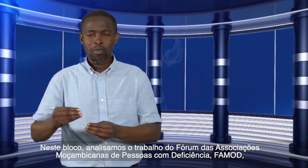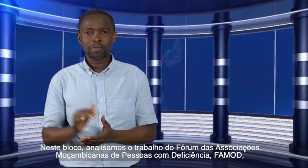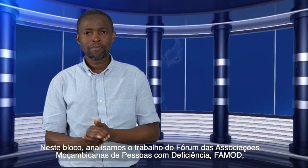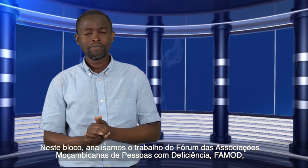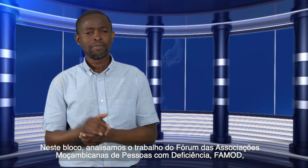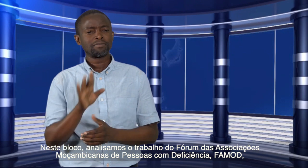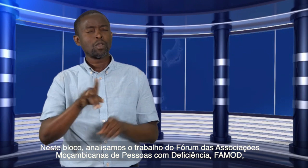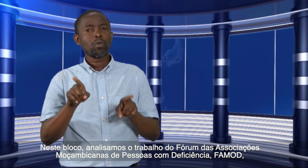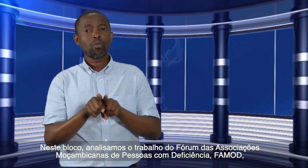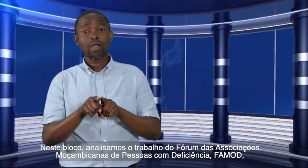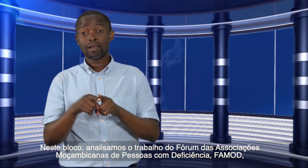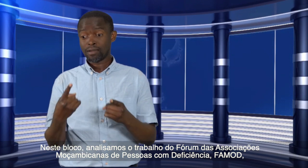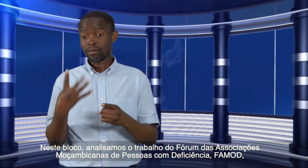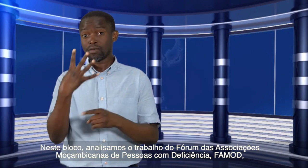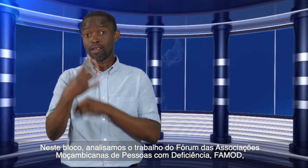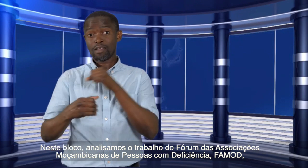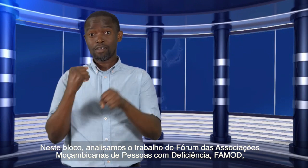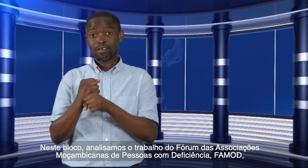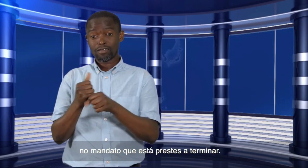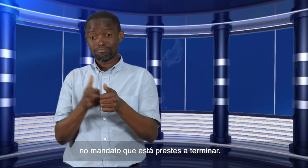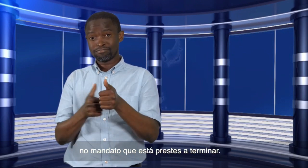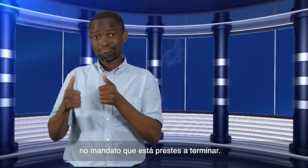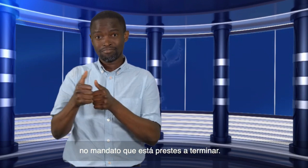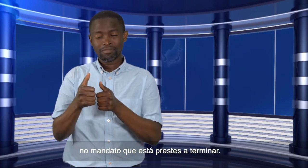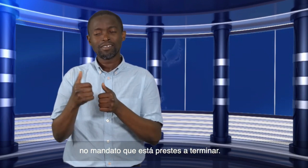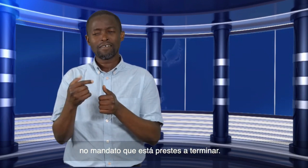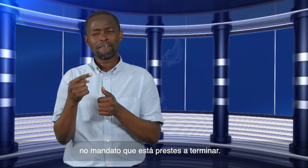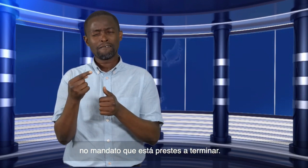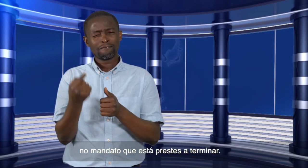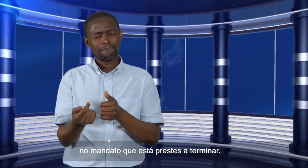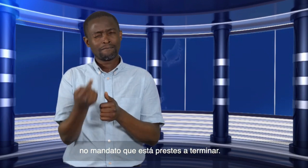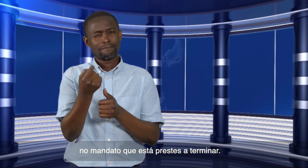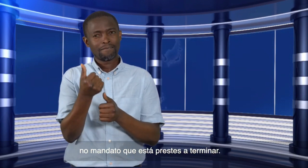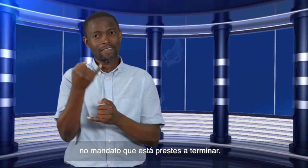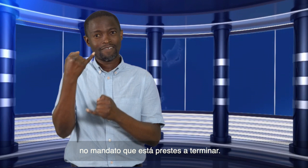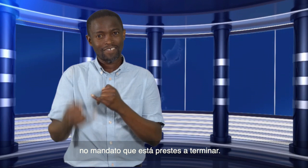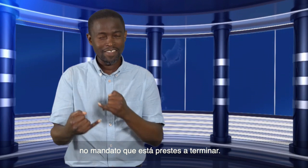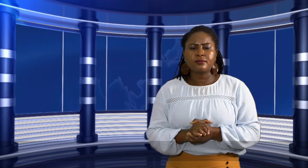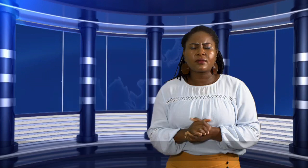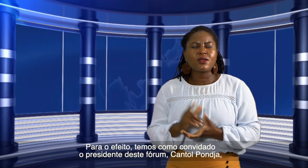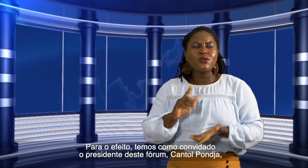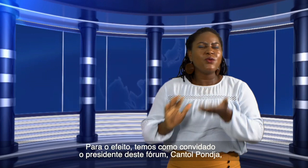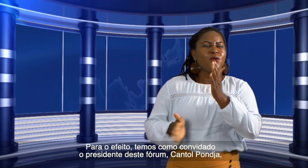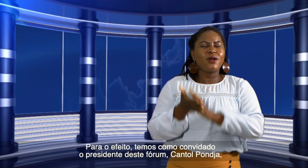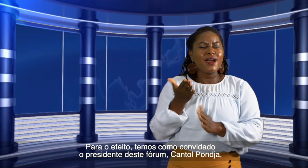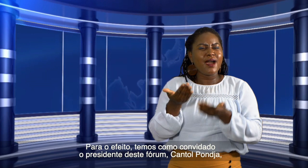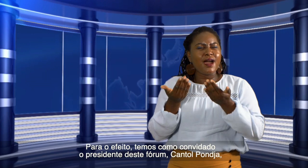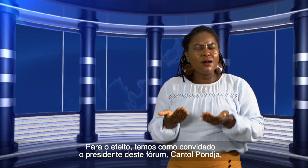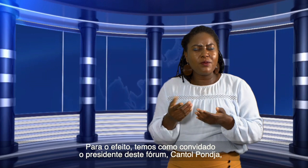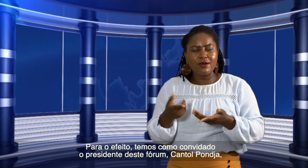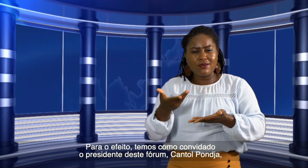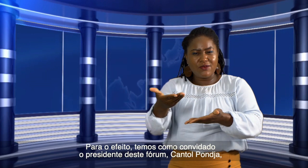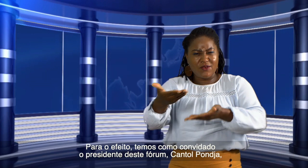Associações Moçambicanas de Pessoas com Deficiência FAMOD no mandato que está prestes a terminar. Para o efeito,